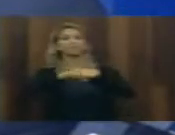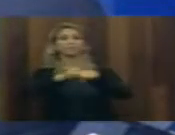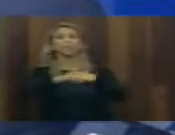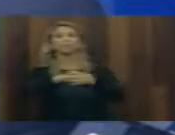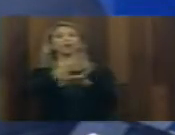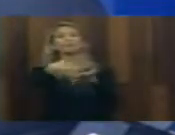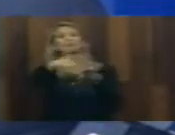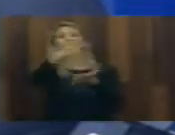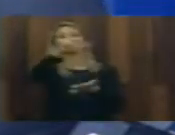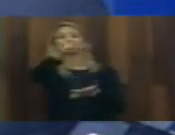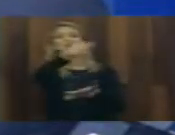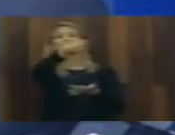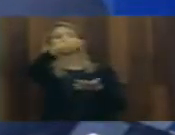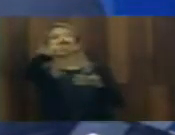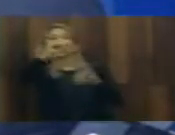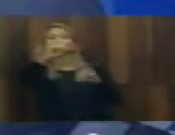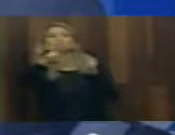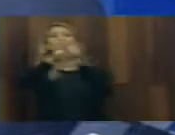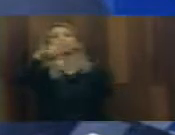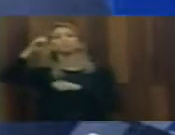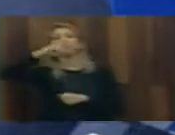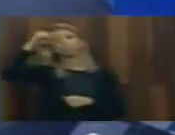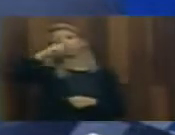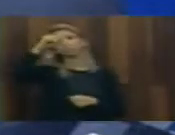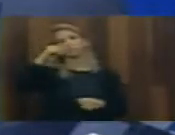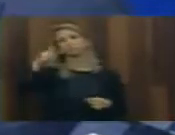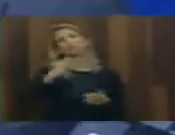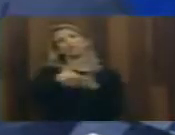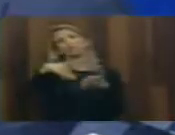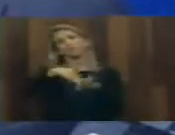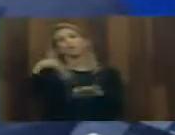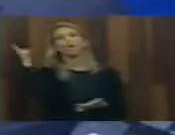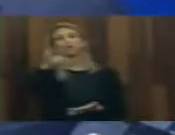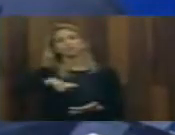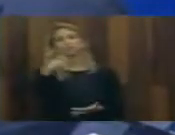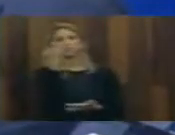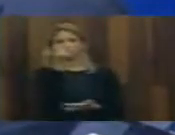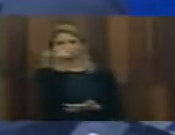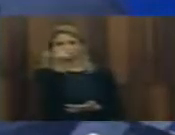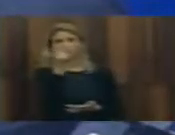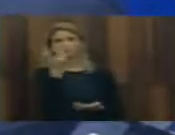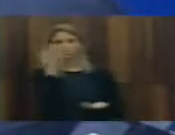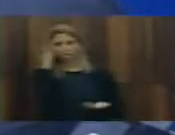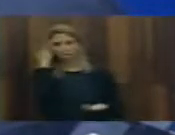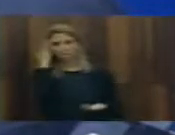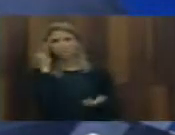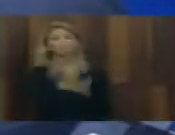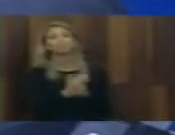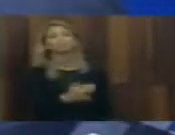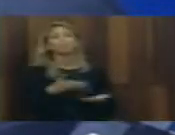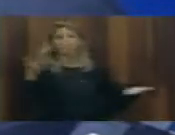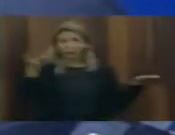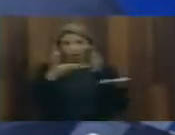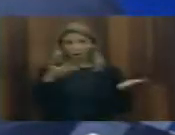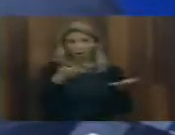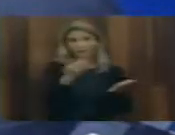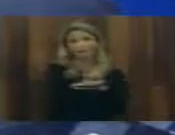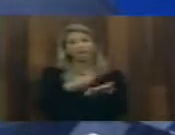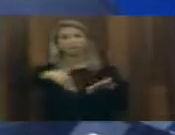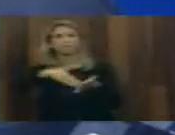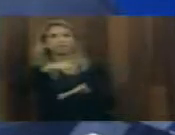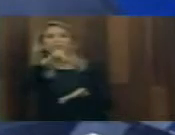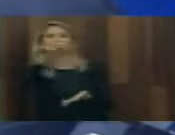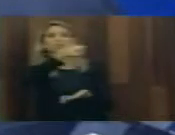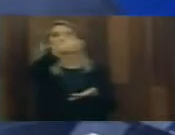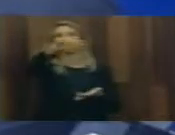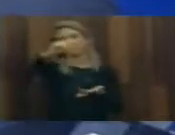dia 10 de outubro para conseguir as emendas parlamentares em Brasília. Então, de hoje até o dia 10 de outubro, a gente precisa correr. Vereador